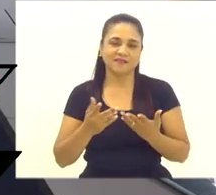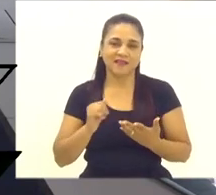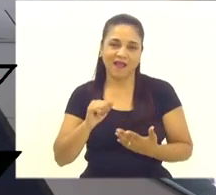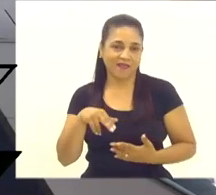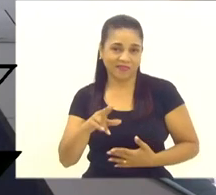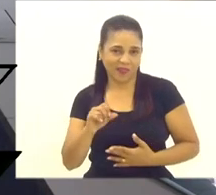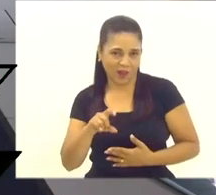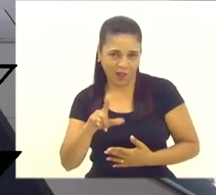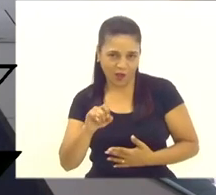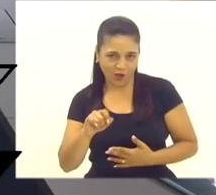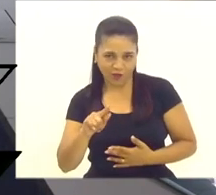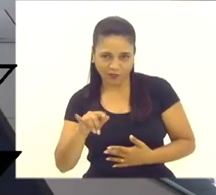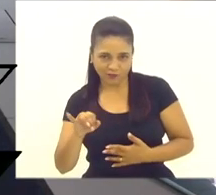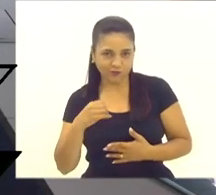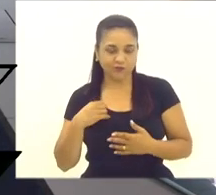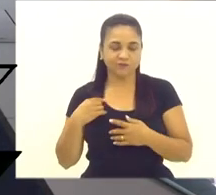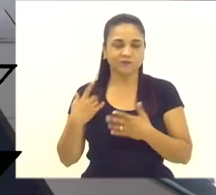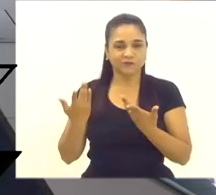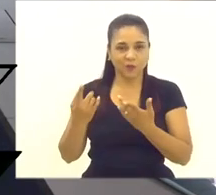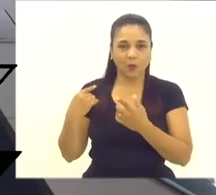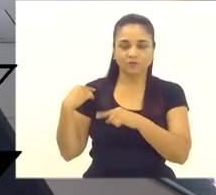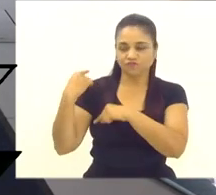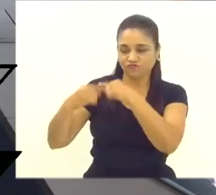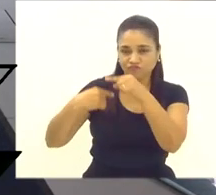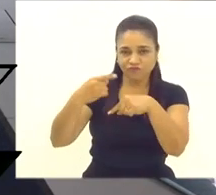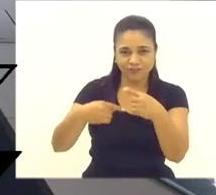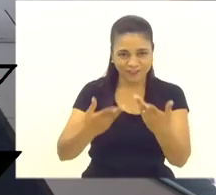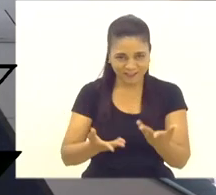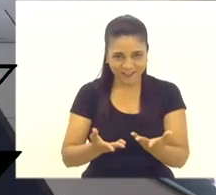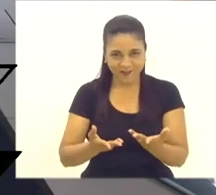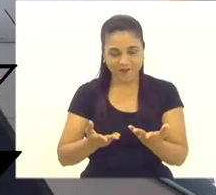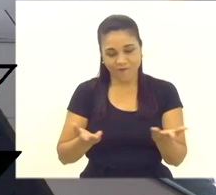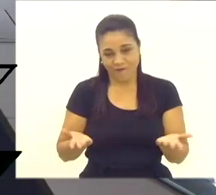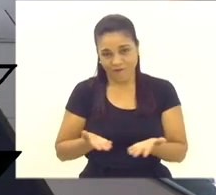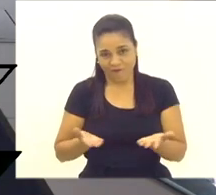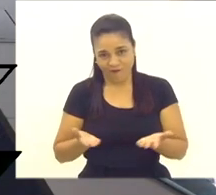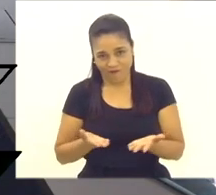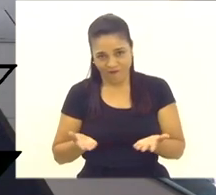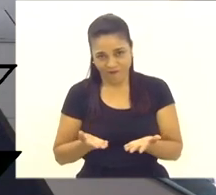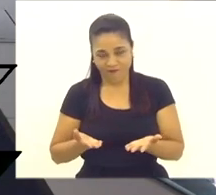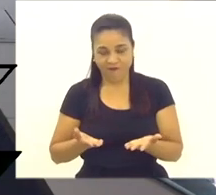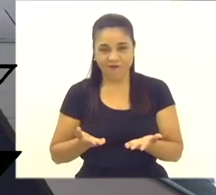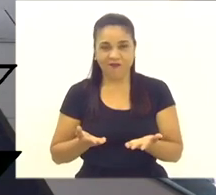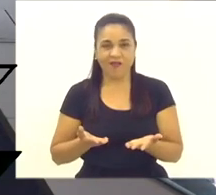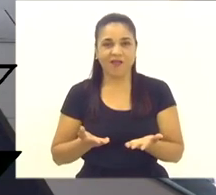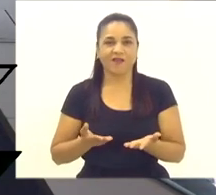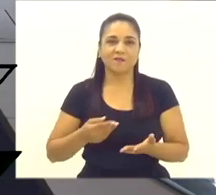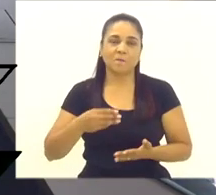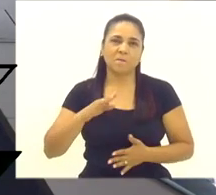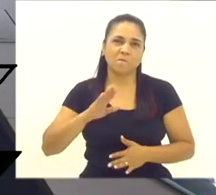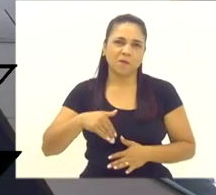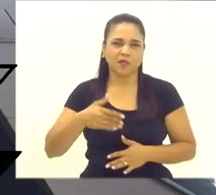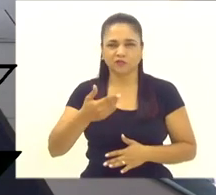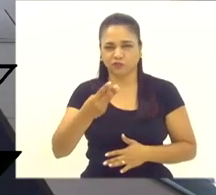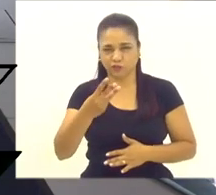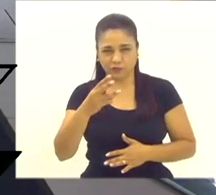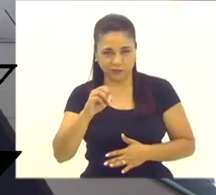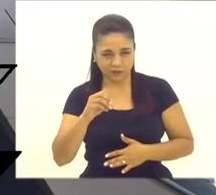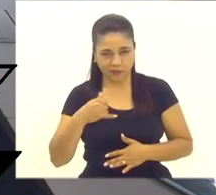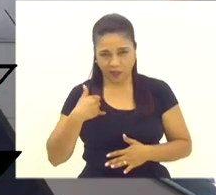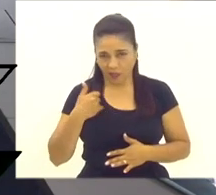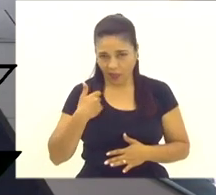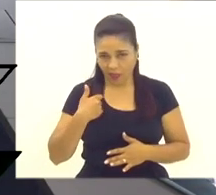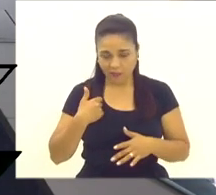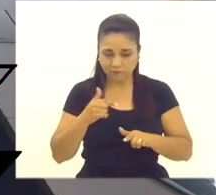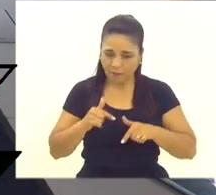enfim por questões geracionais é isso Você tem uma geração aí que é essa geração com menos de 30 anos que é muito mais ativa também